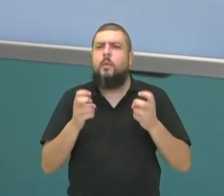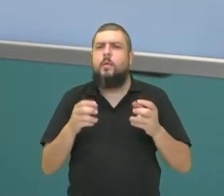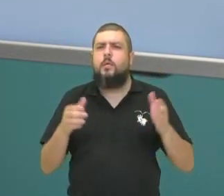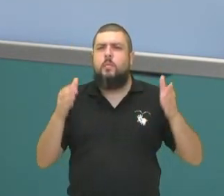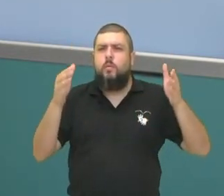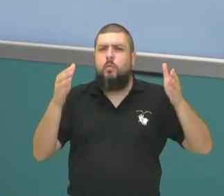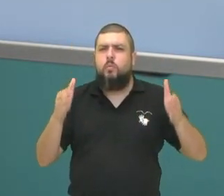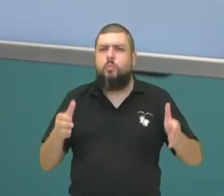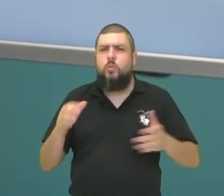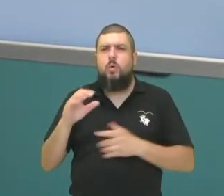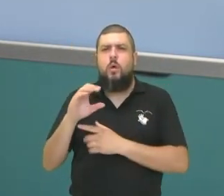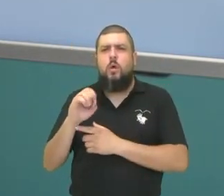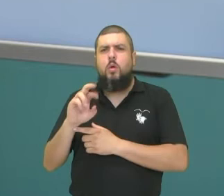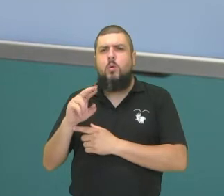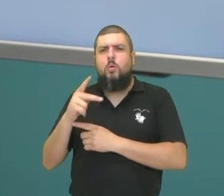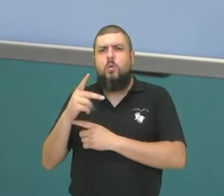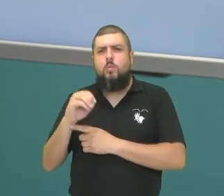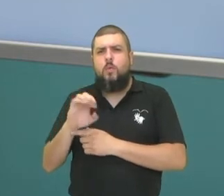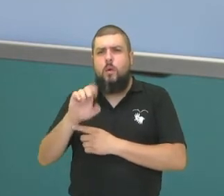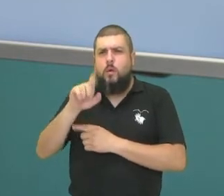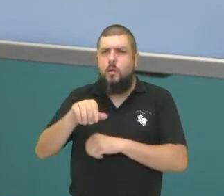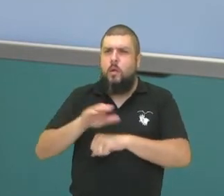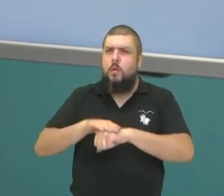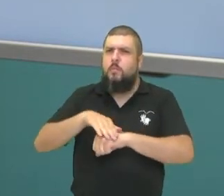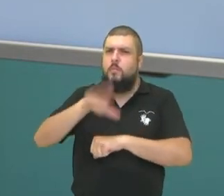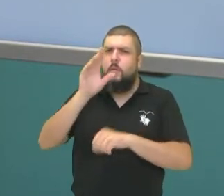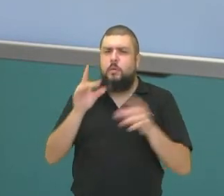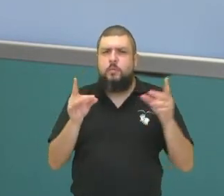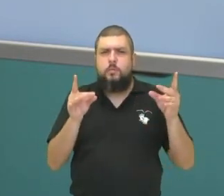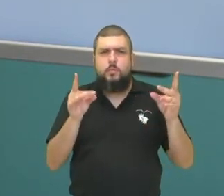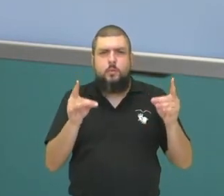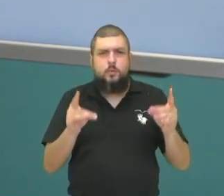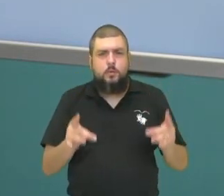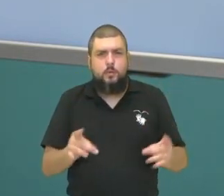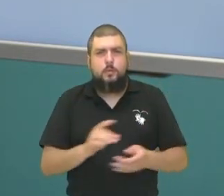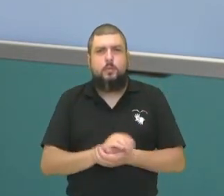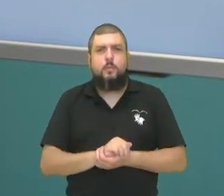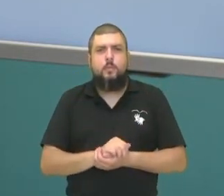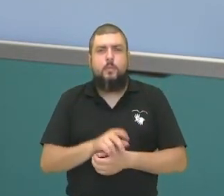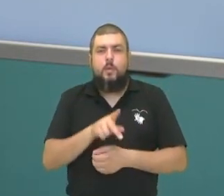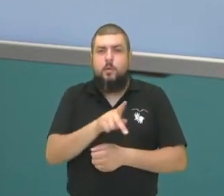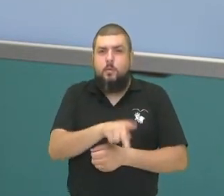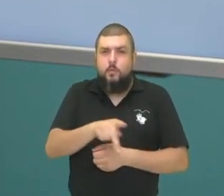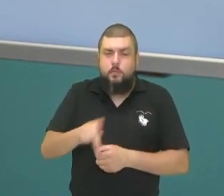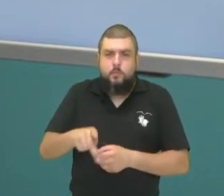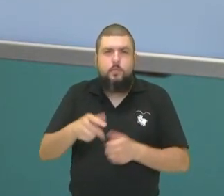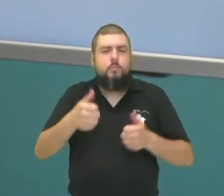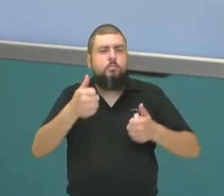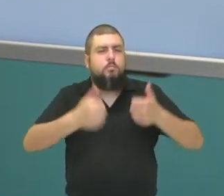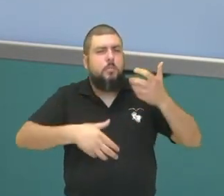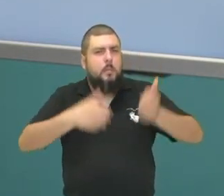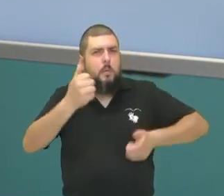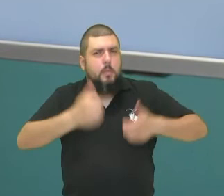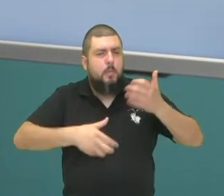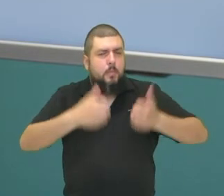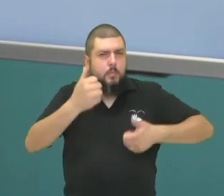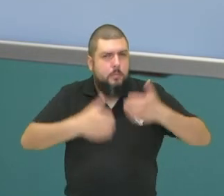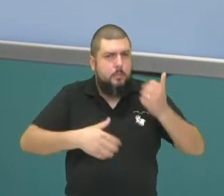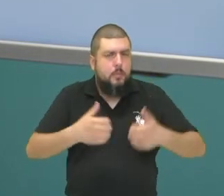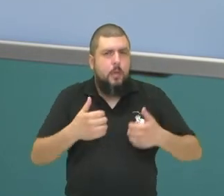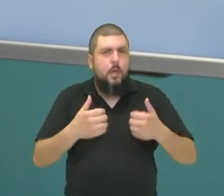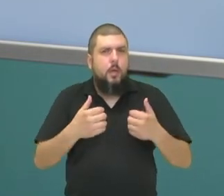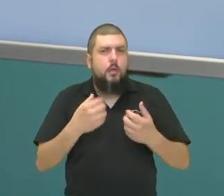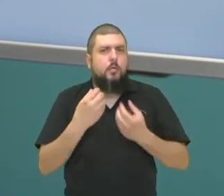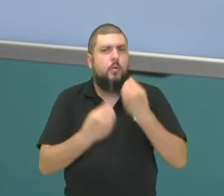maior detalhe mesmo. Temos depoimentos do professor que está envolvido nesse curso, como ele